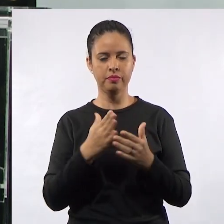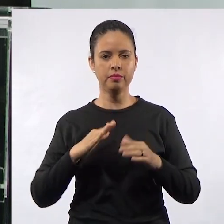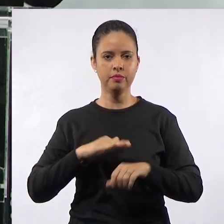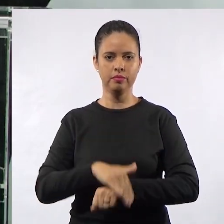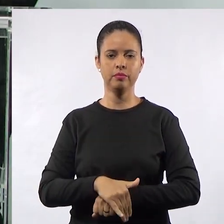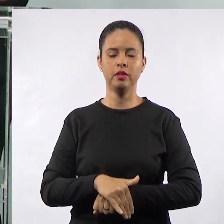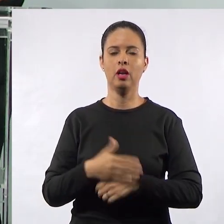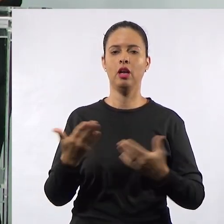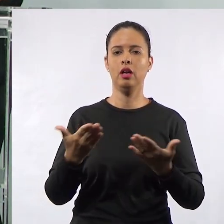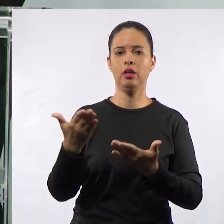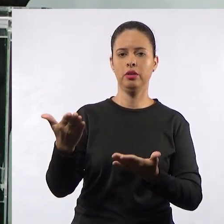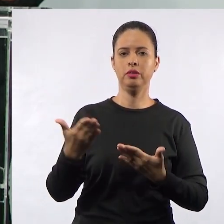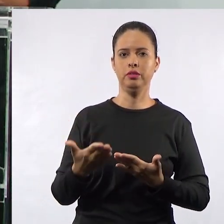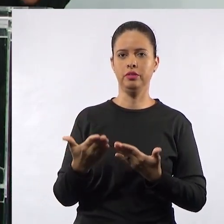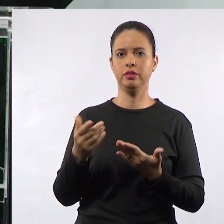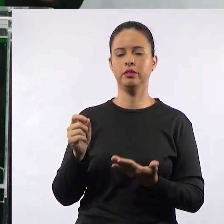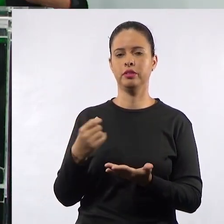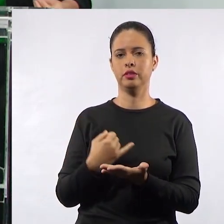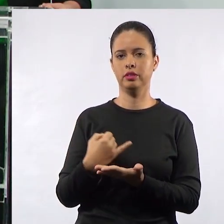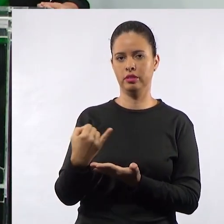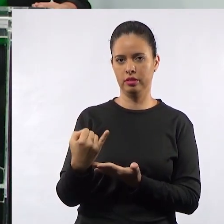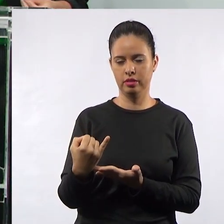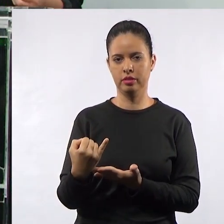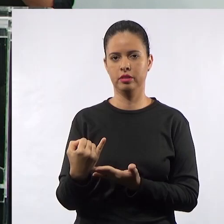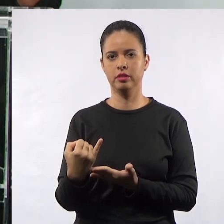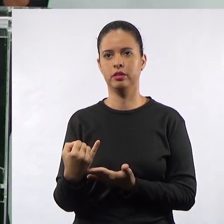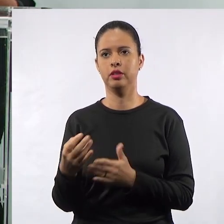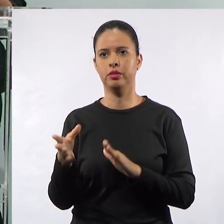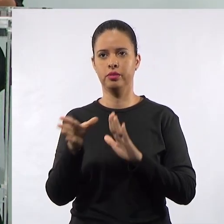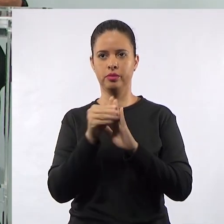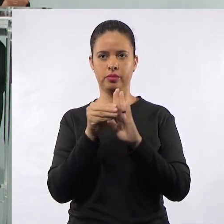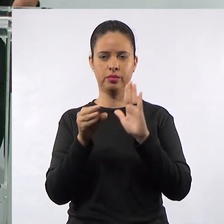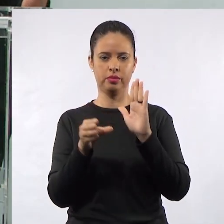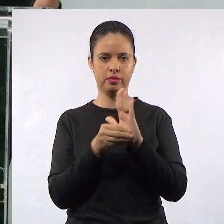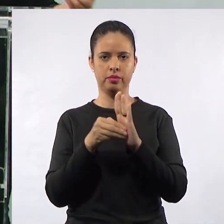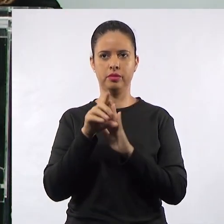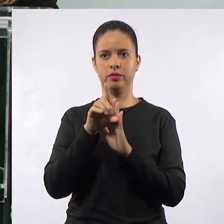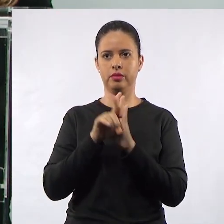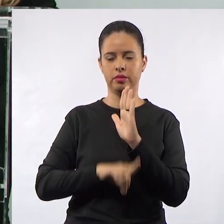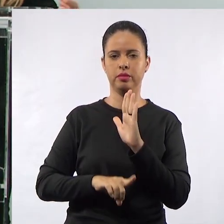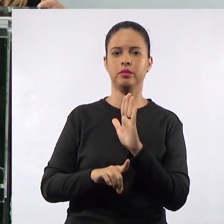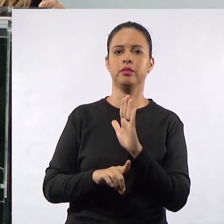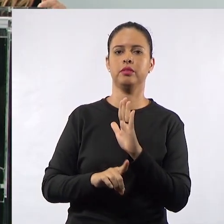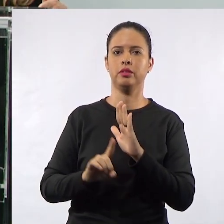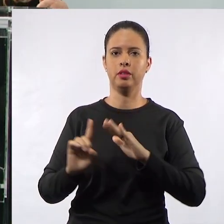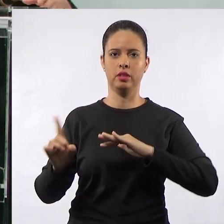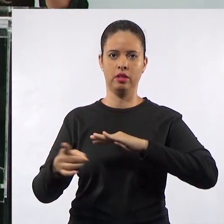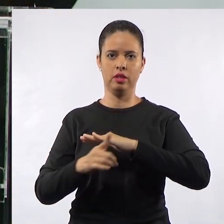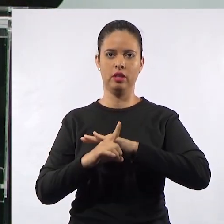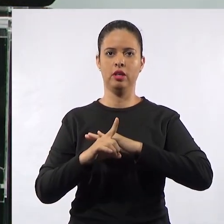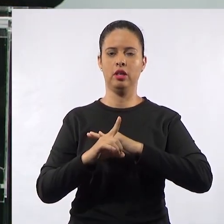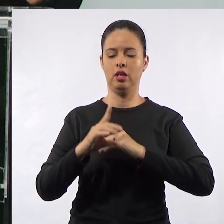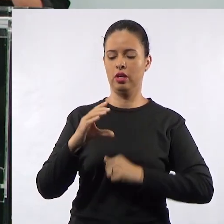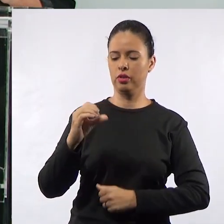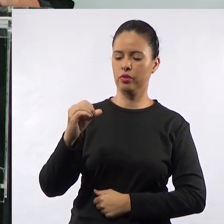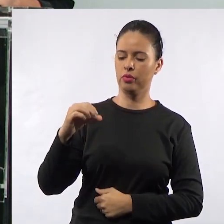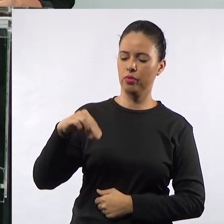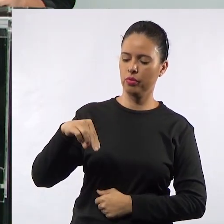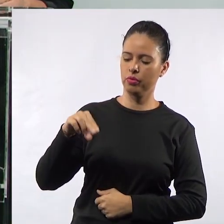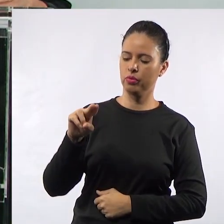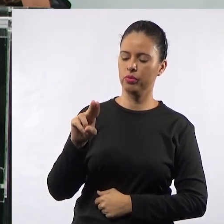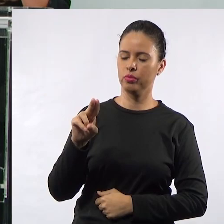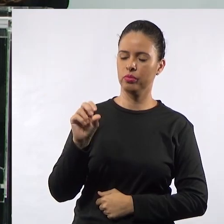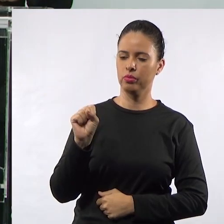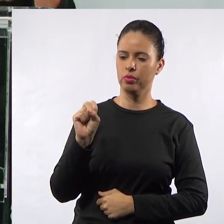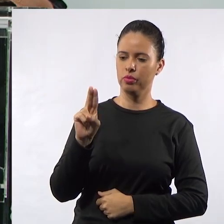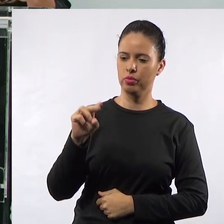E aí, eu quero te convidar para a gente, de fato, dar início aqui ao nosso conteúdo aqui de direito do consumidor, porque um gestor